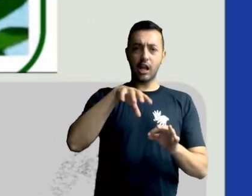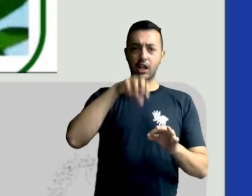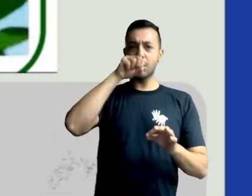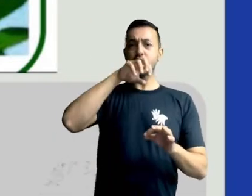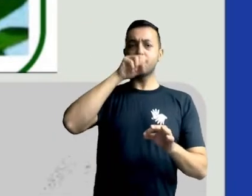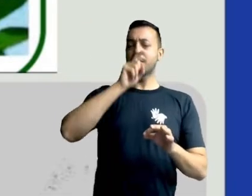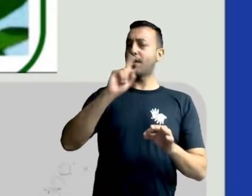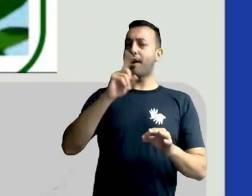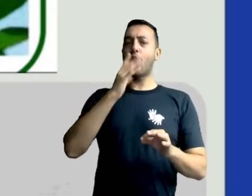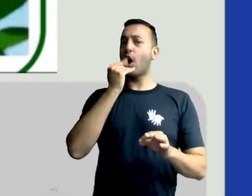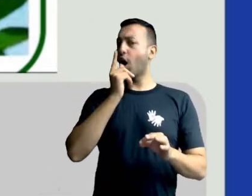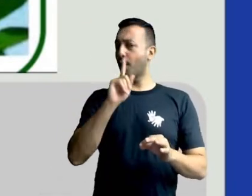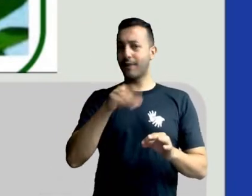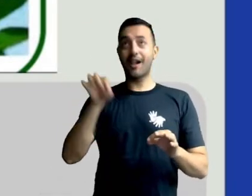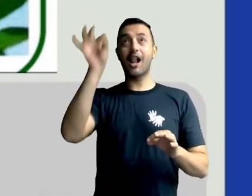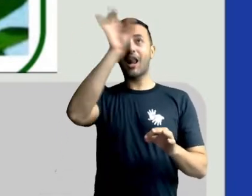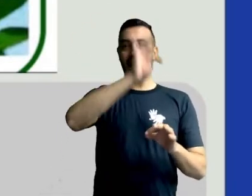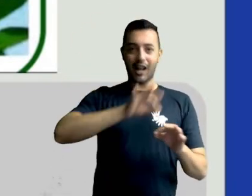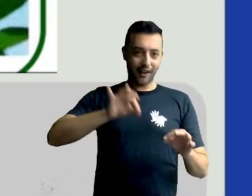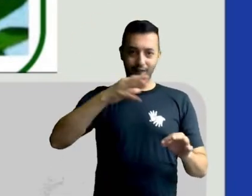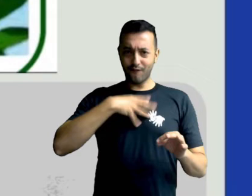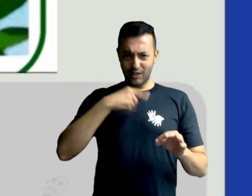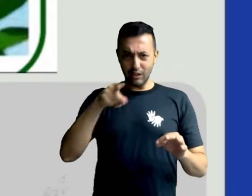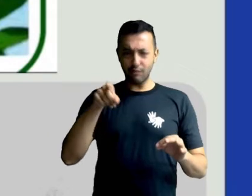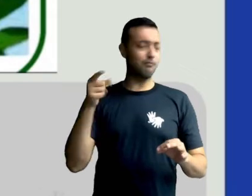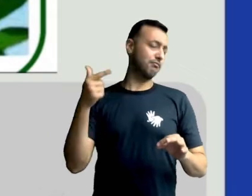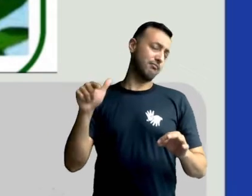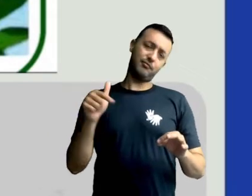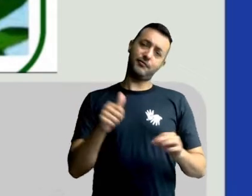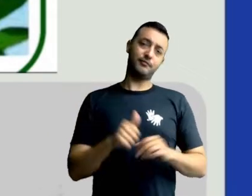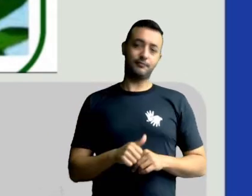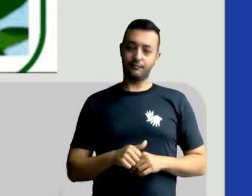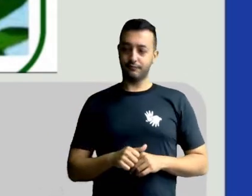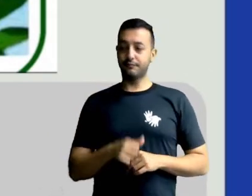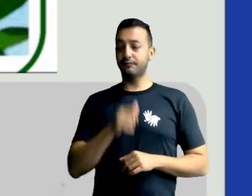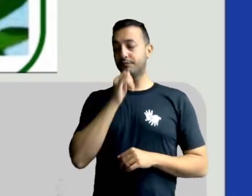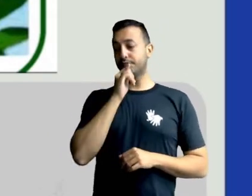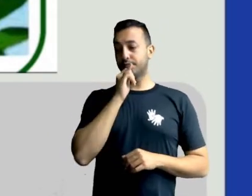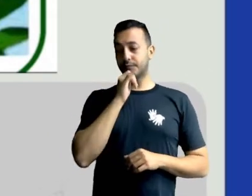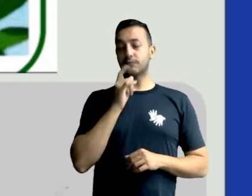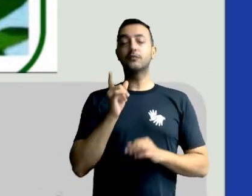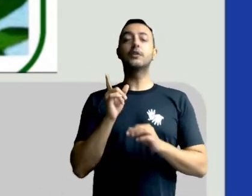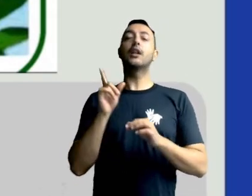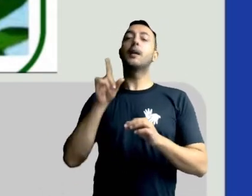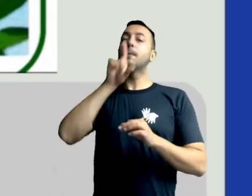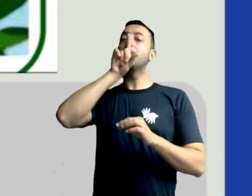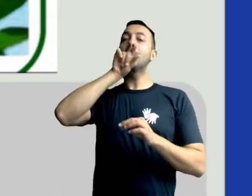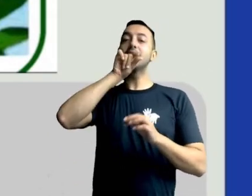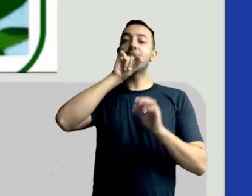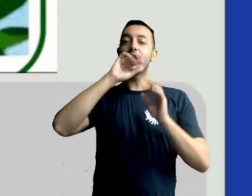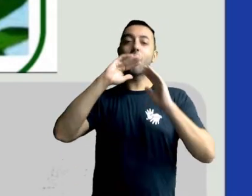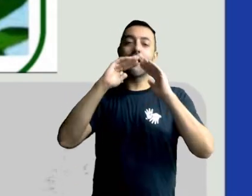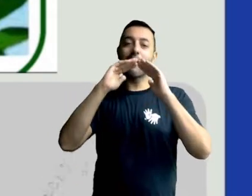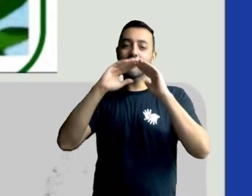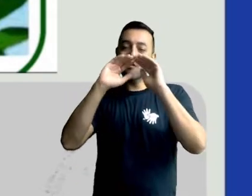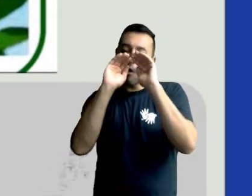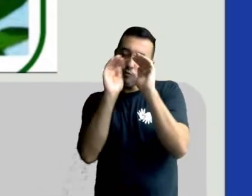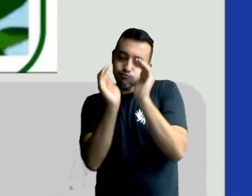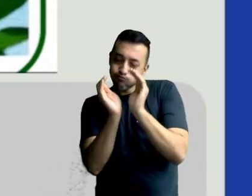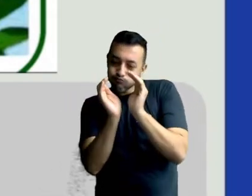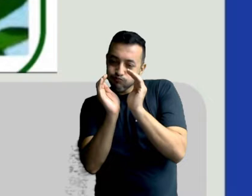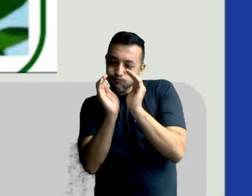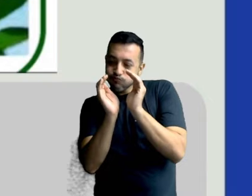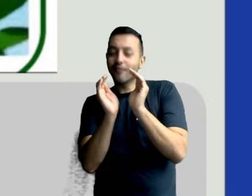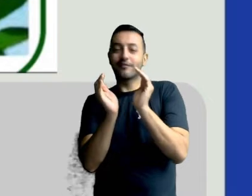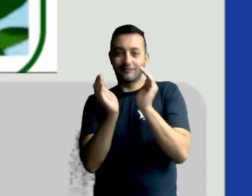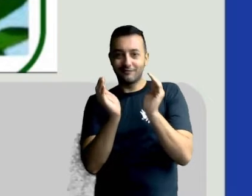respira, a teia de aranha não come, não tem filhotinhos, tá bom? Por exemplo, aí, ó, a casinha do passarinho, que ele